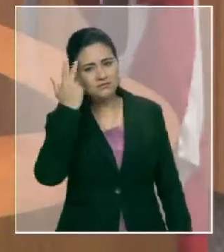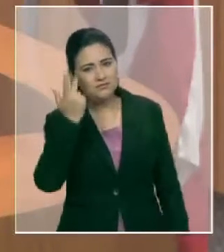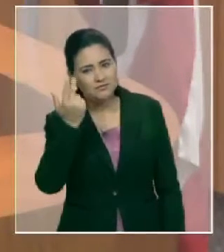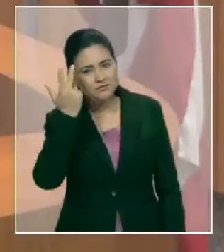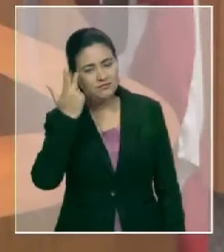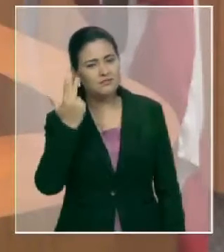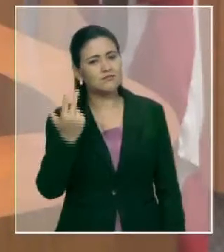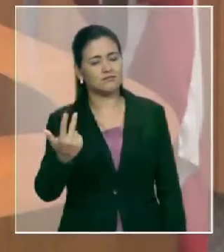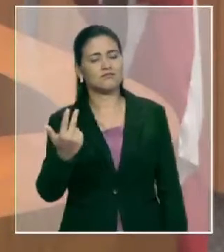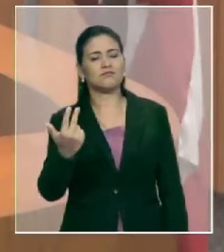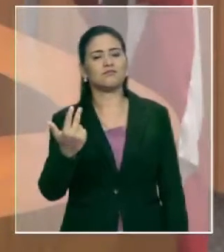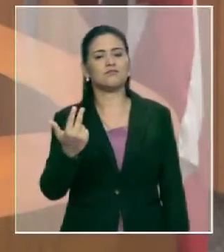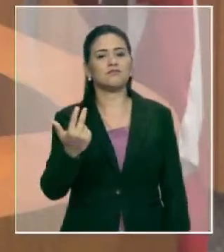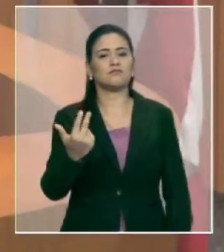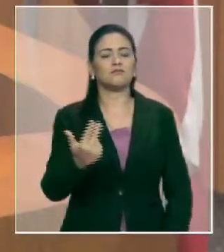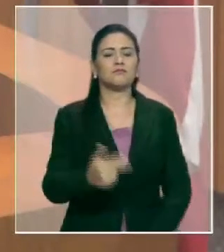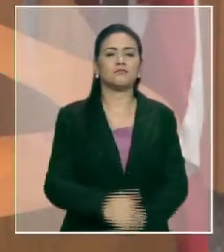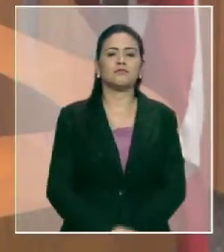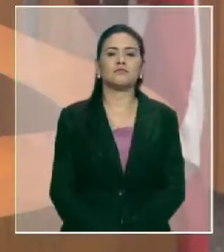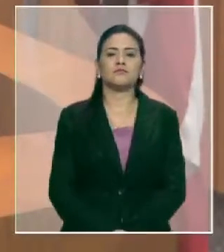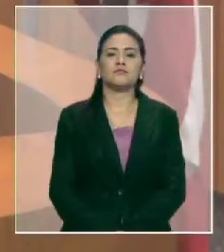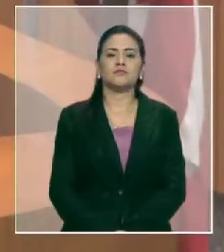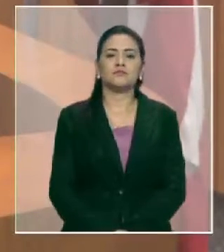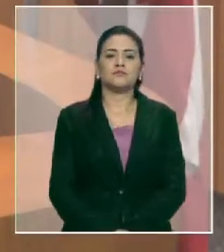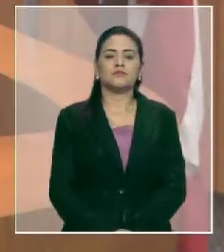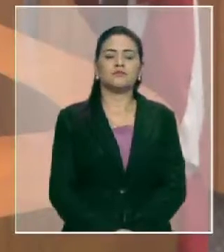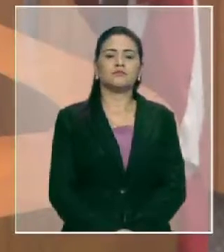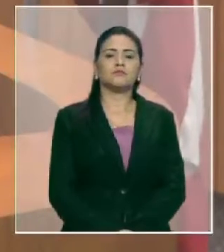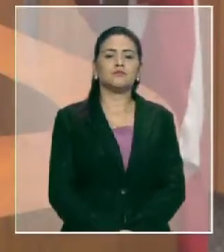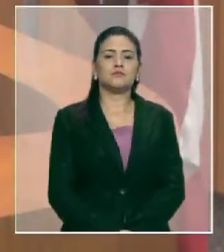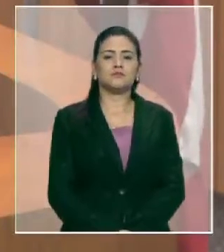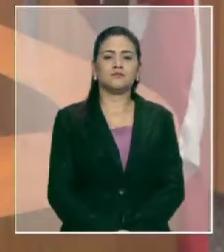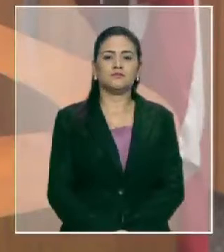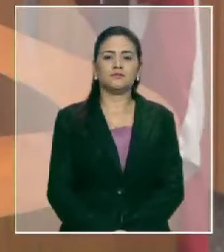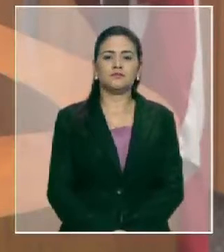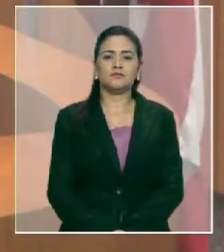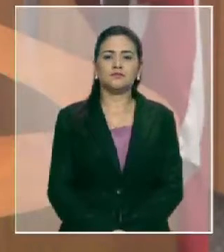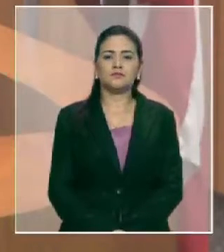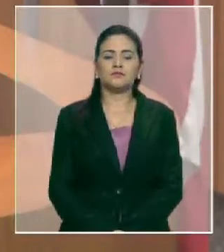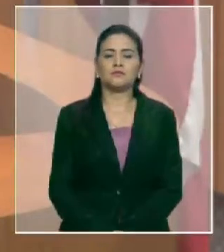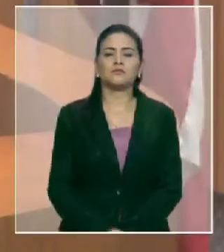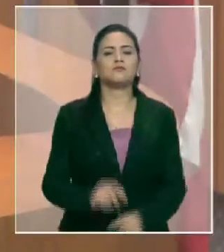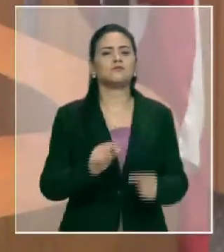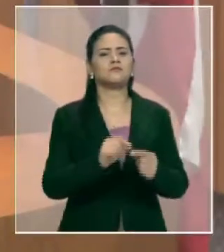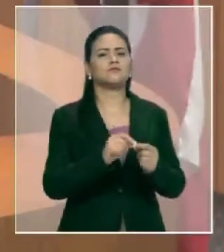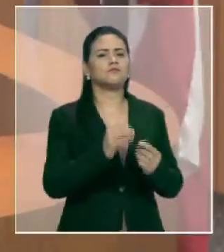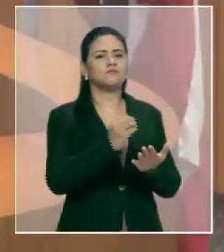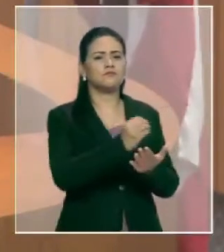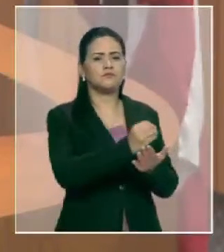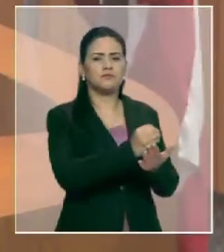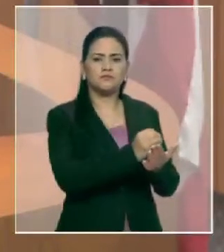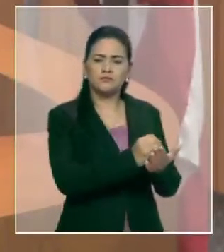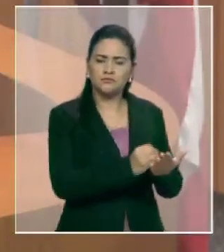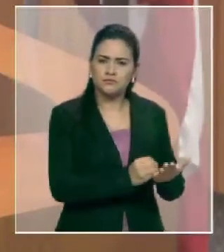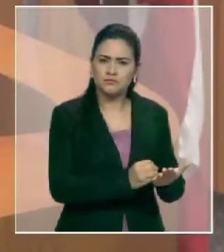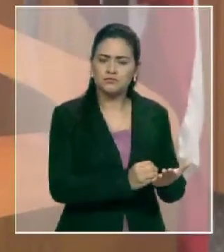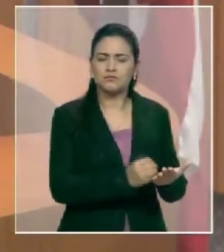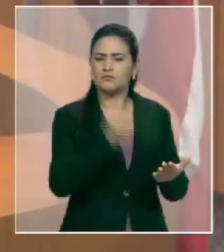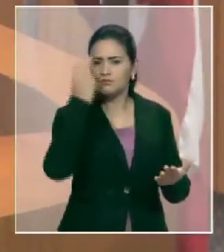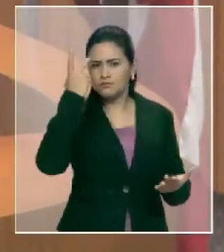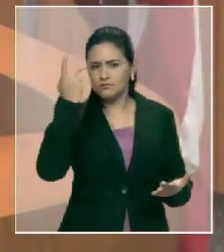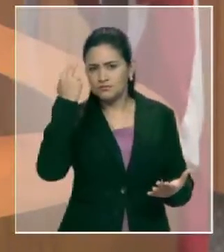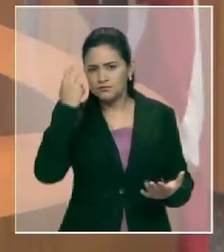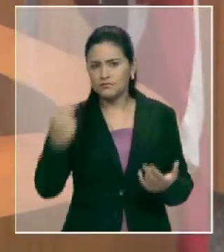também uma maneira de deixar oficialmente registrado na história do